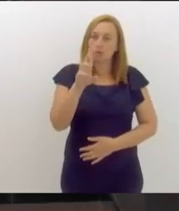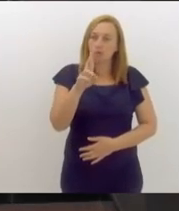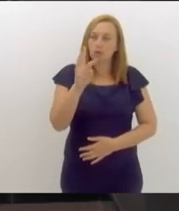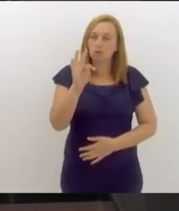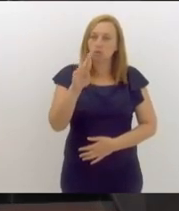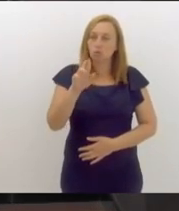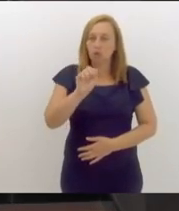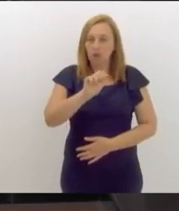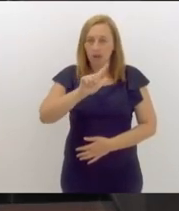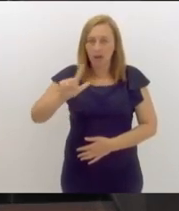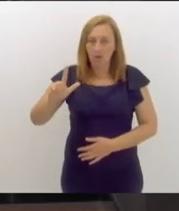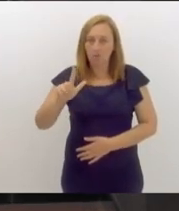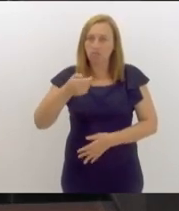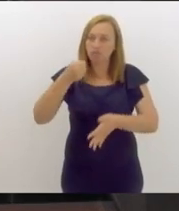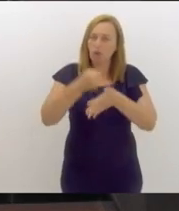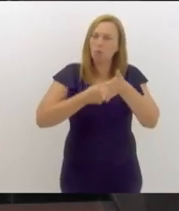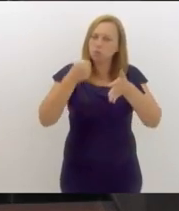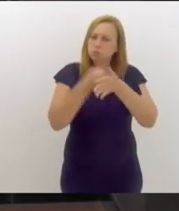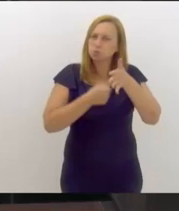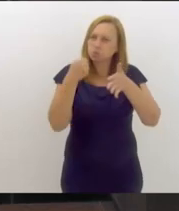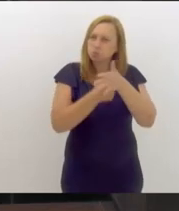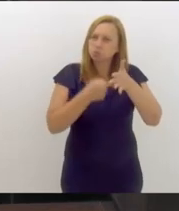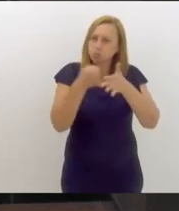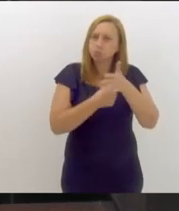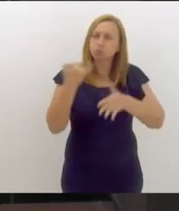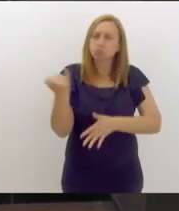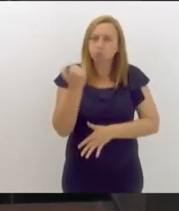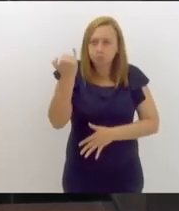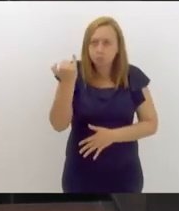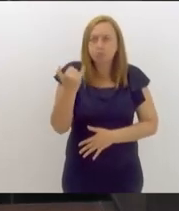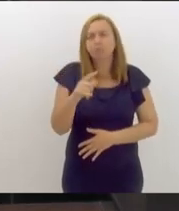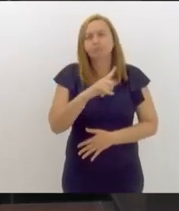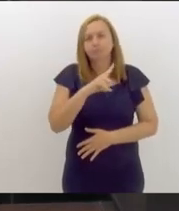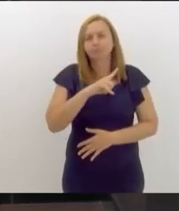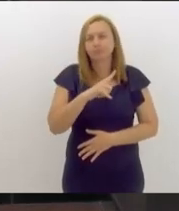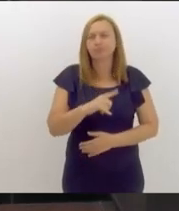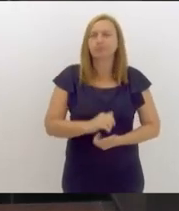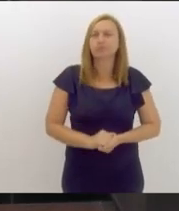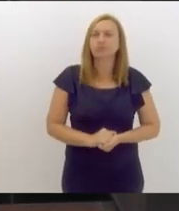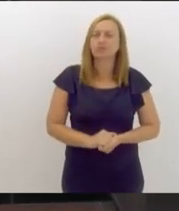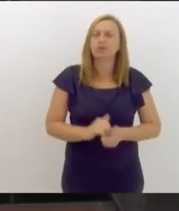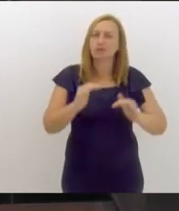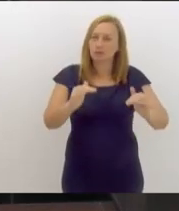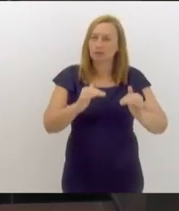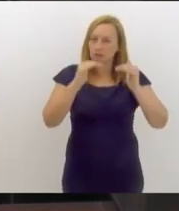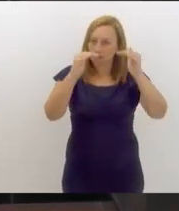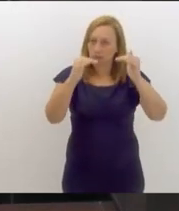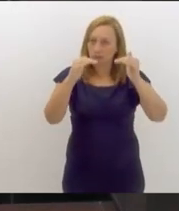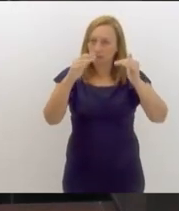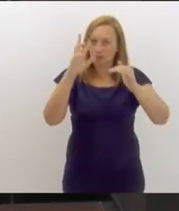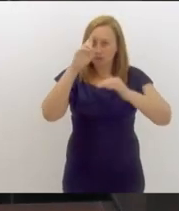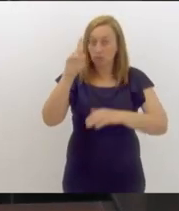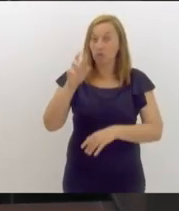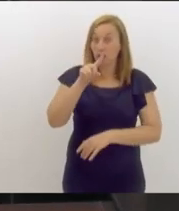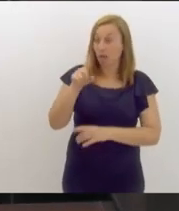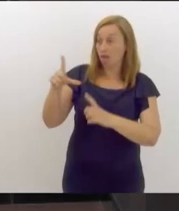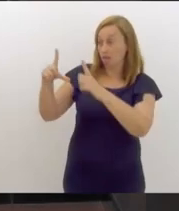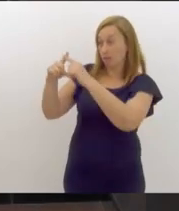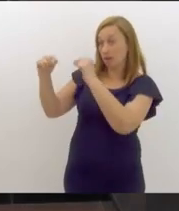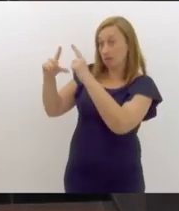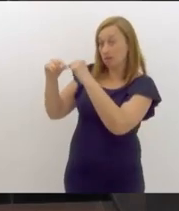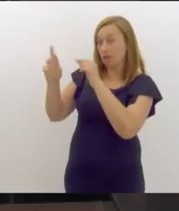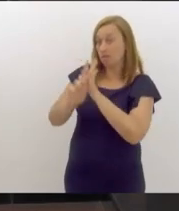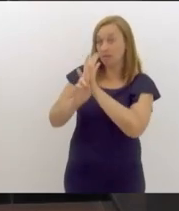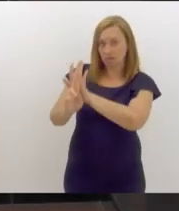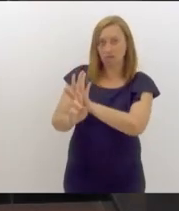um cara que vem lutando a importância também de ter vossa excelência ali em Brasília representando coisa que